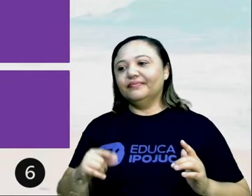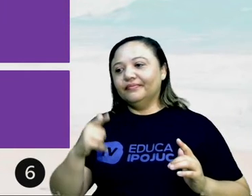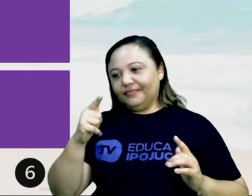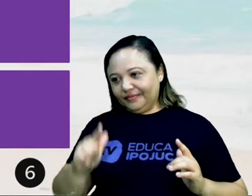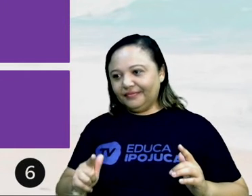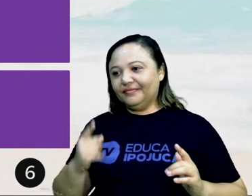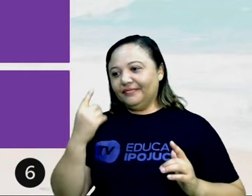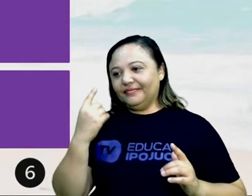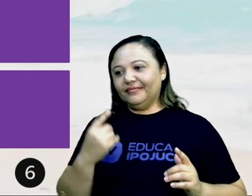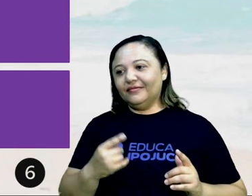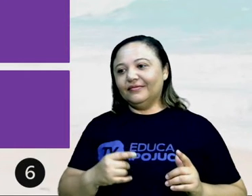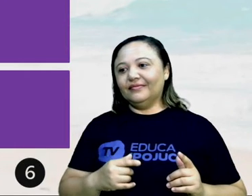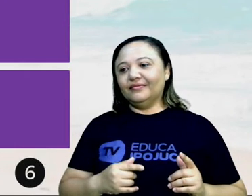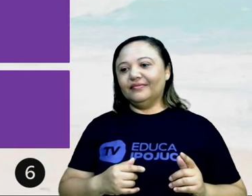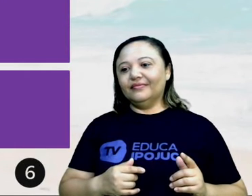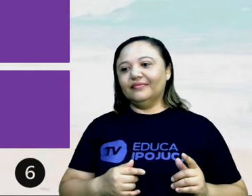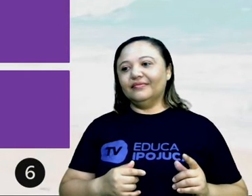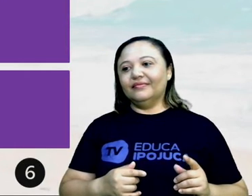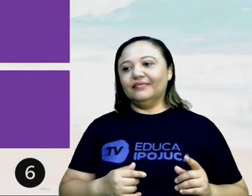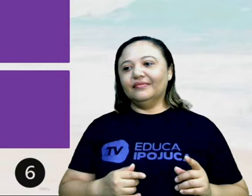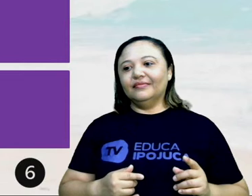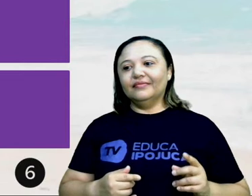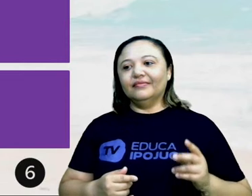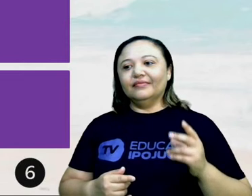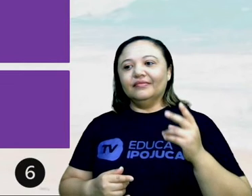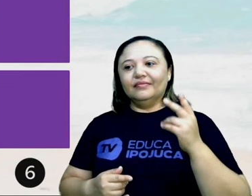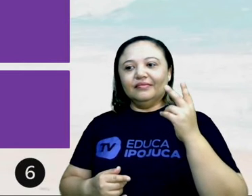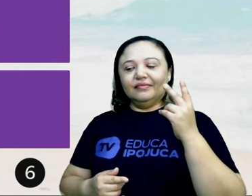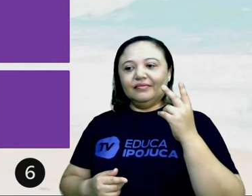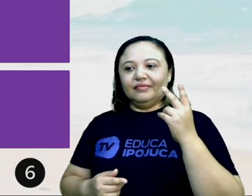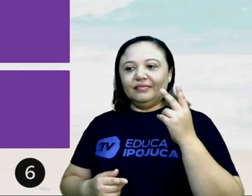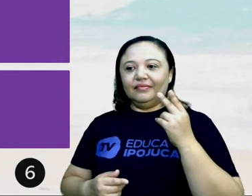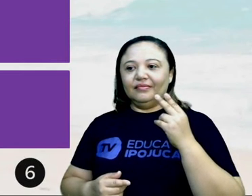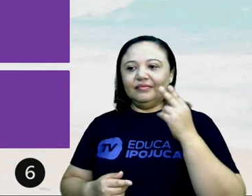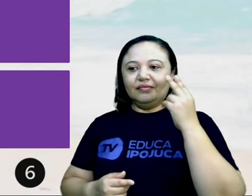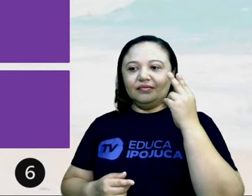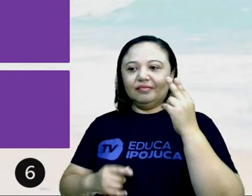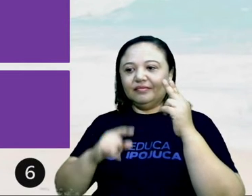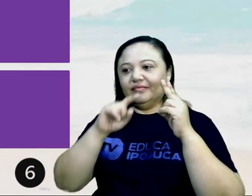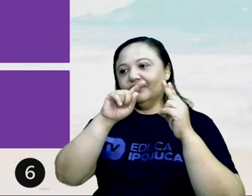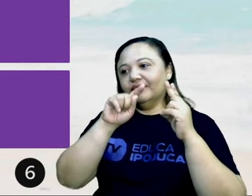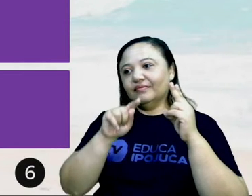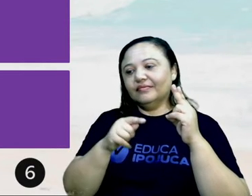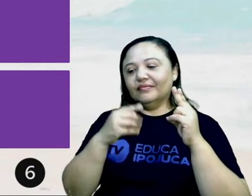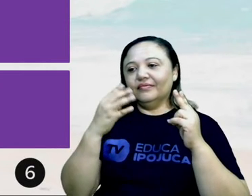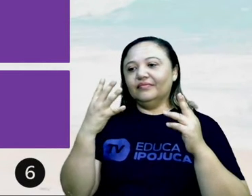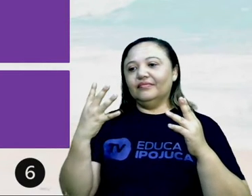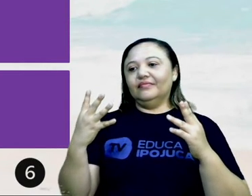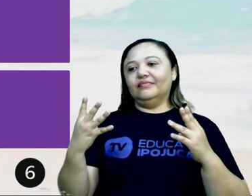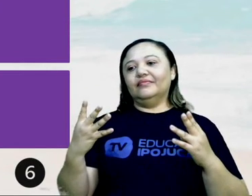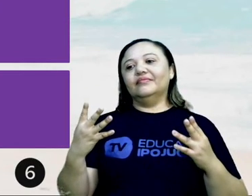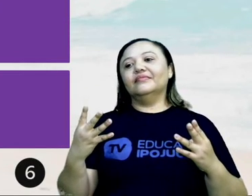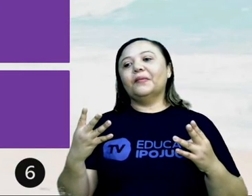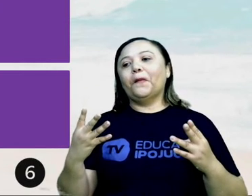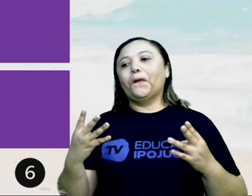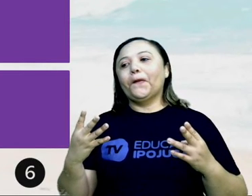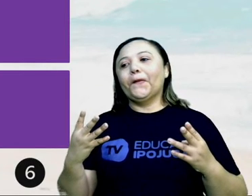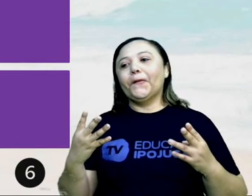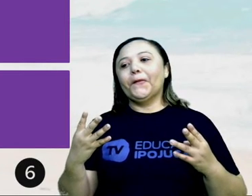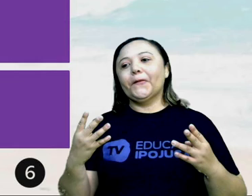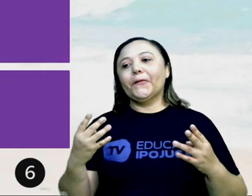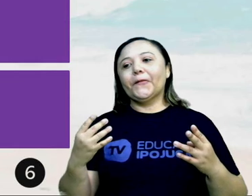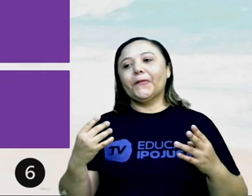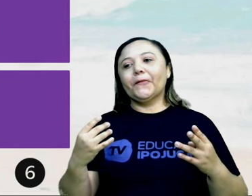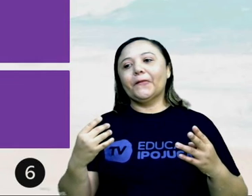um? E agora? 2, 4? Então vamos lá, vamos procurar no 2, 4. 2,